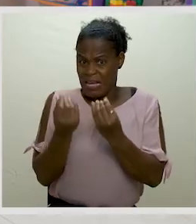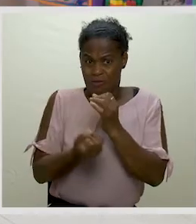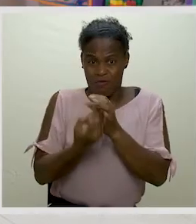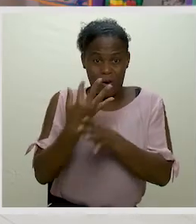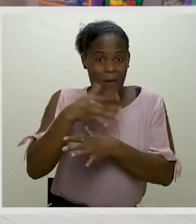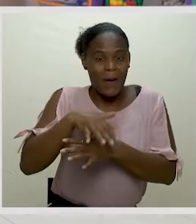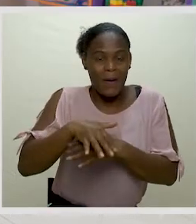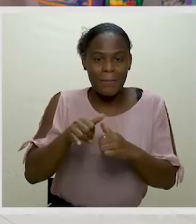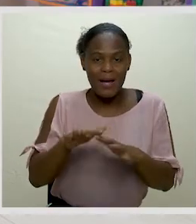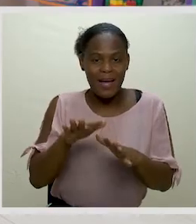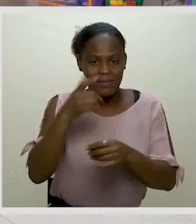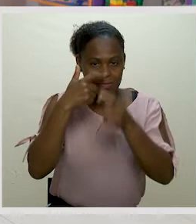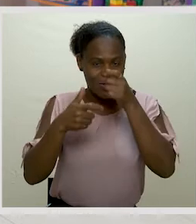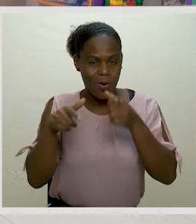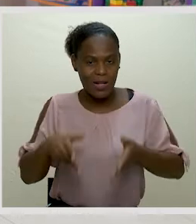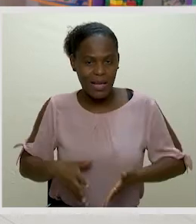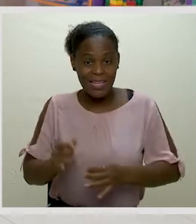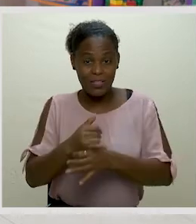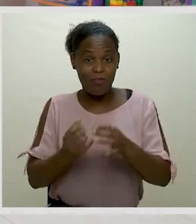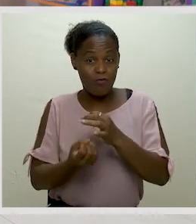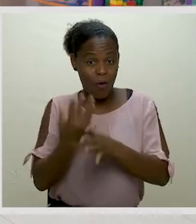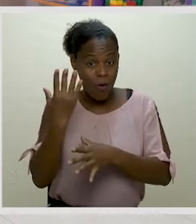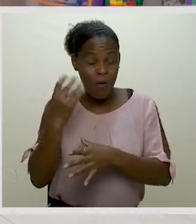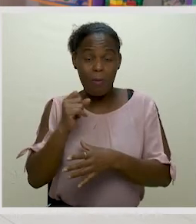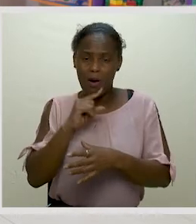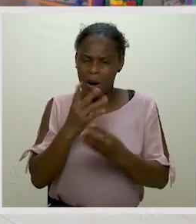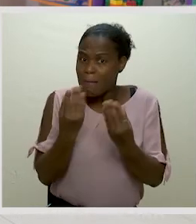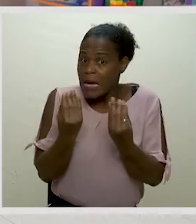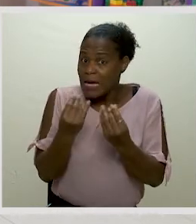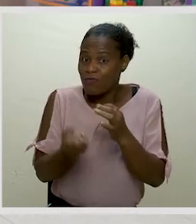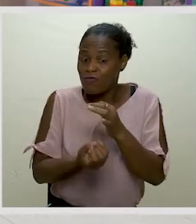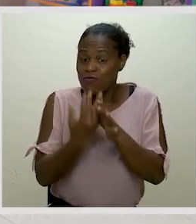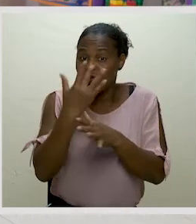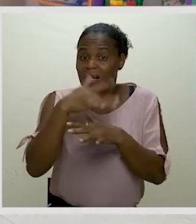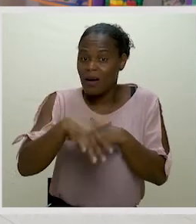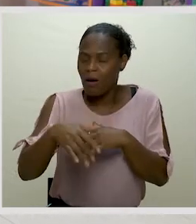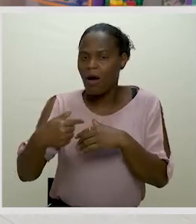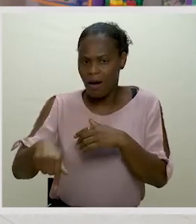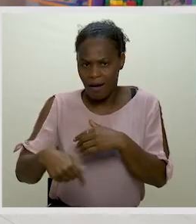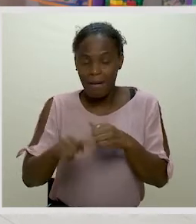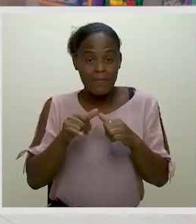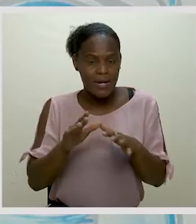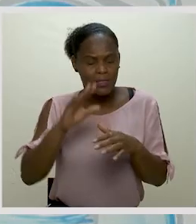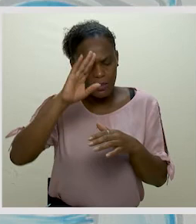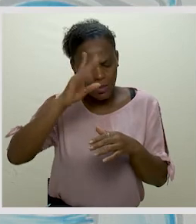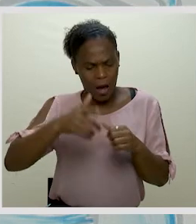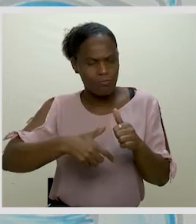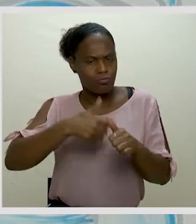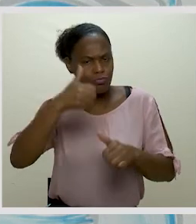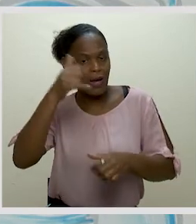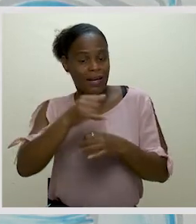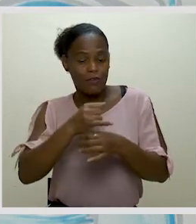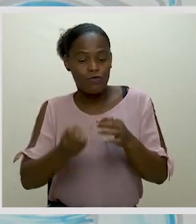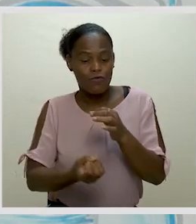né? Mas as pessoas do Fogo podem ter medo do vulcão, sim, mas sabem das grandes vantagens que